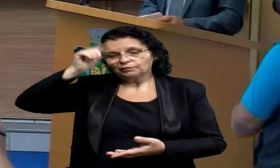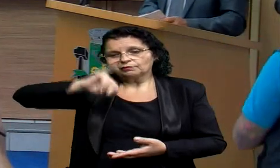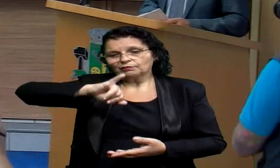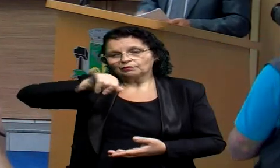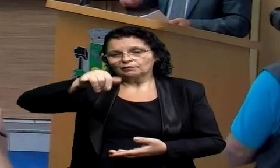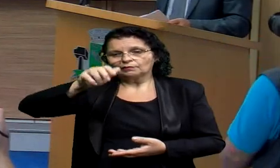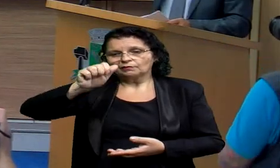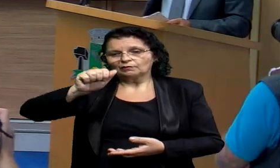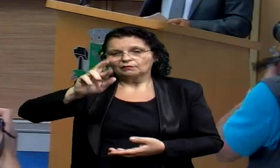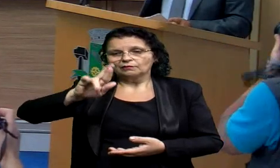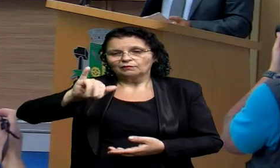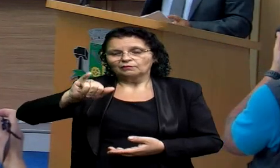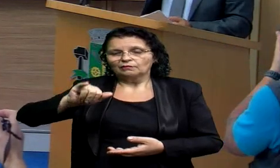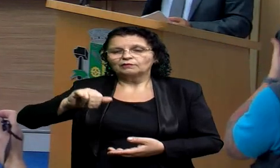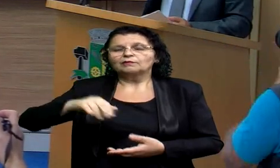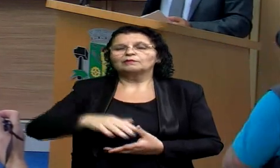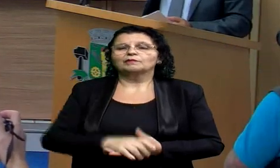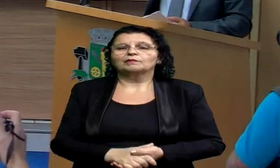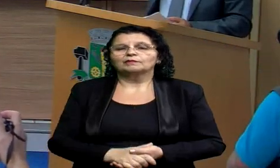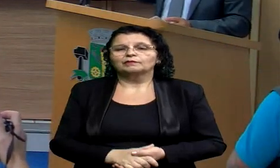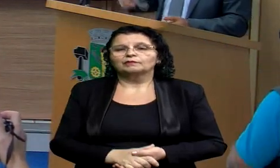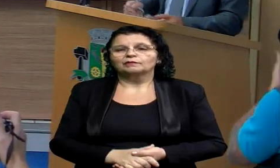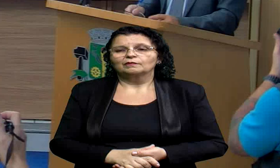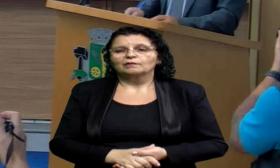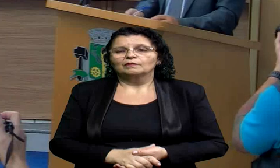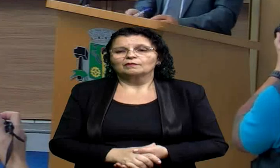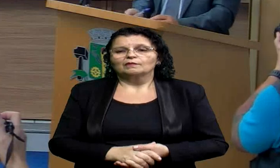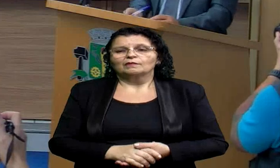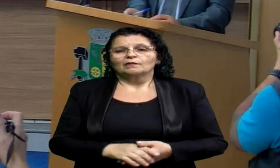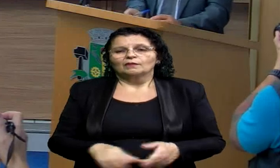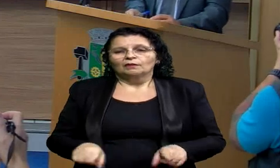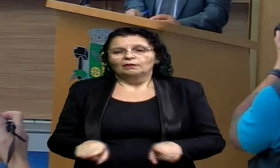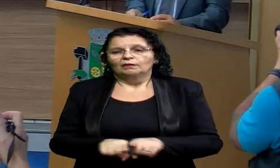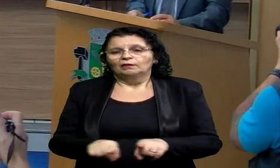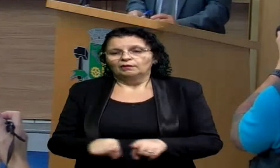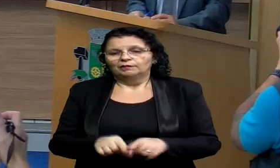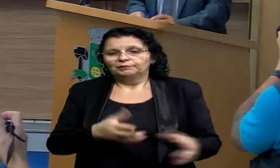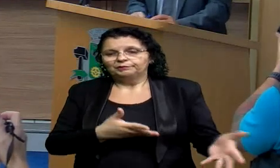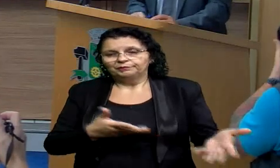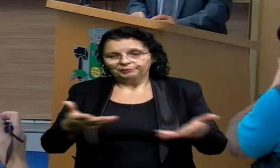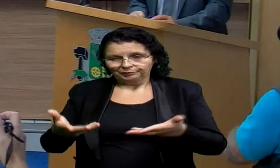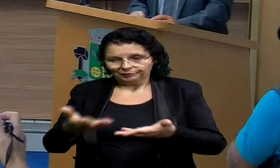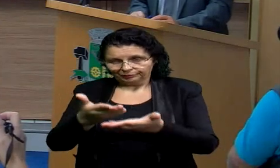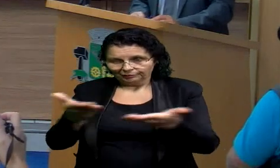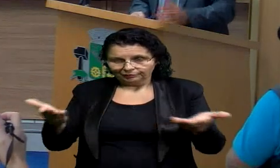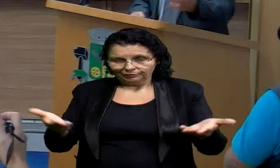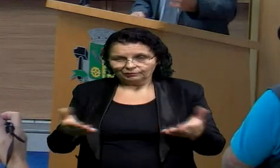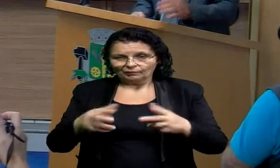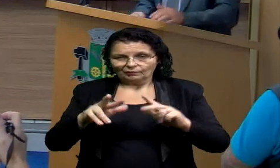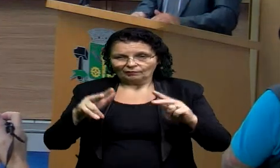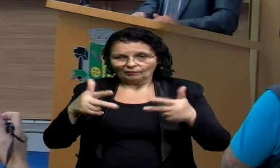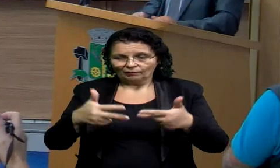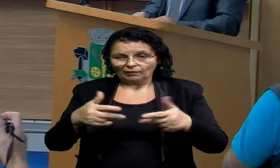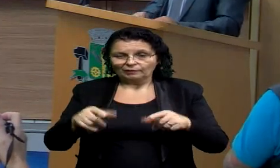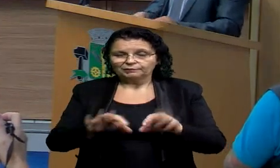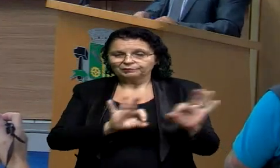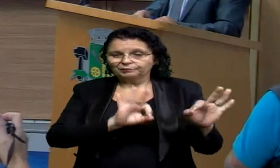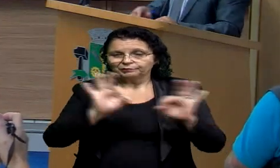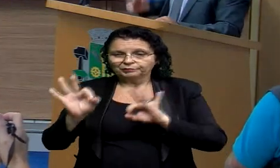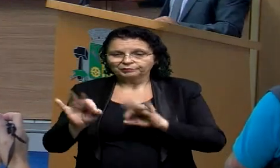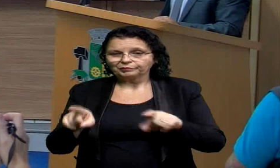essa nossa demanda esse nosso pedido também convidar os nobes pares TV Câmara que vai estar